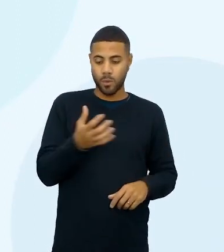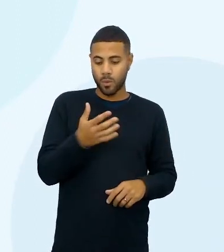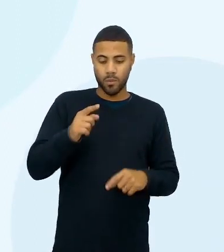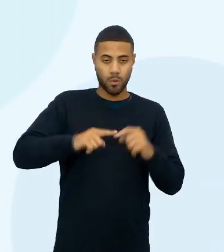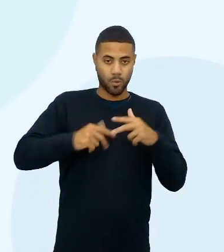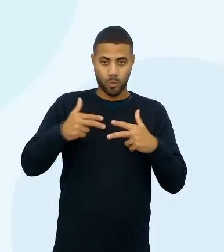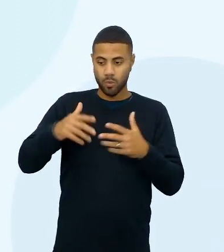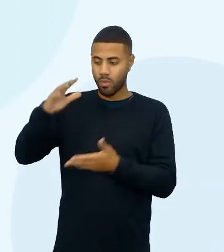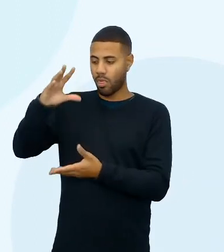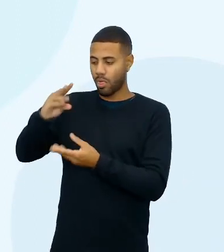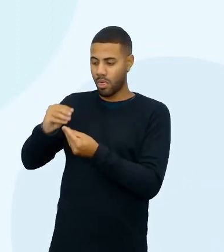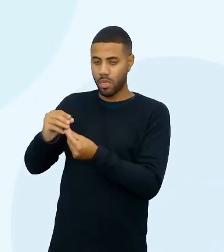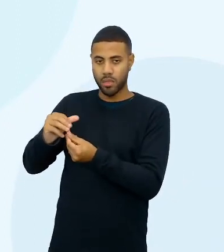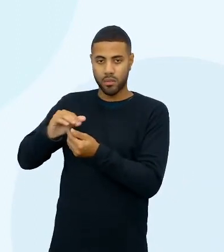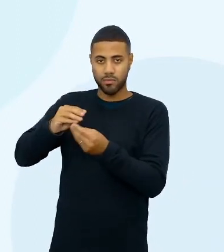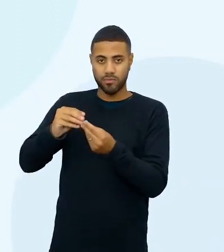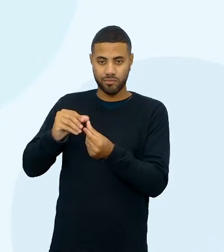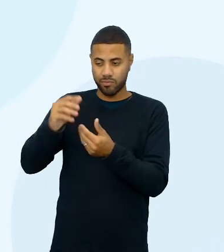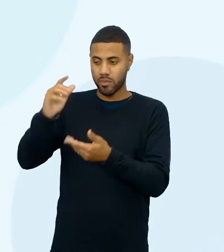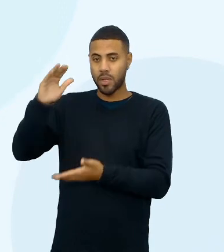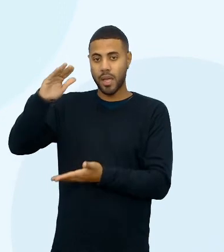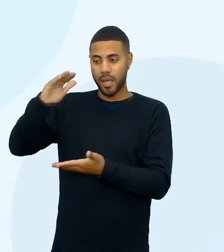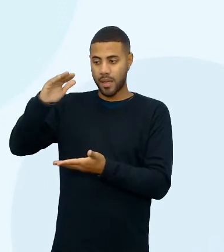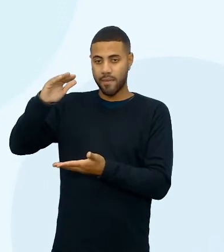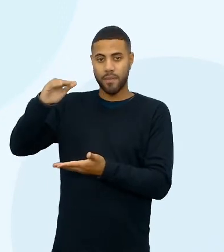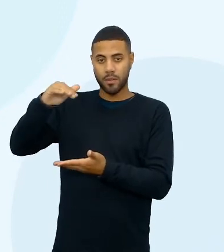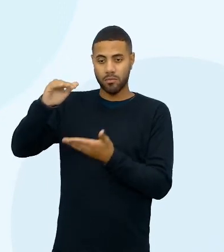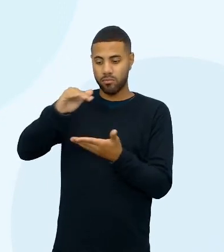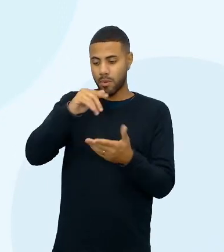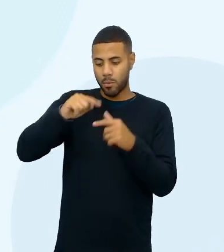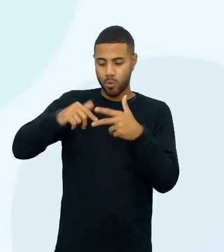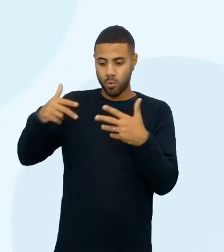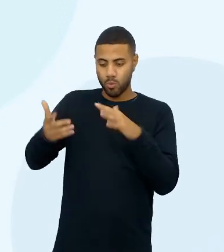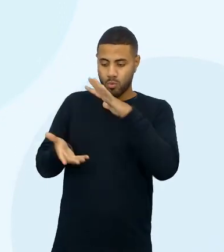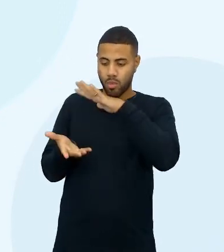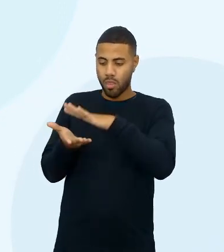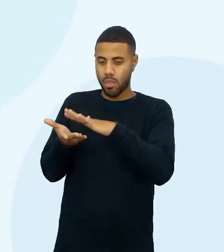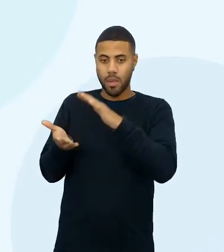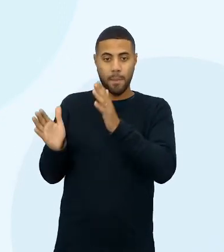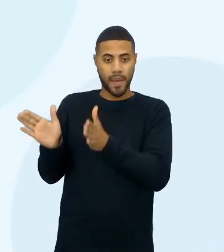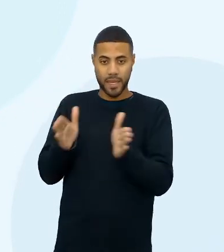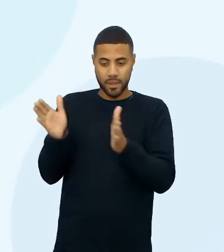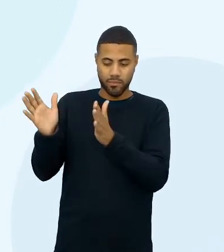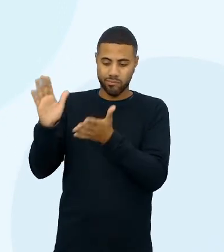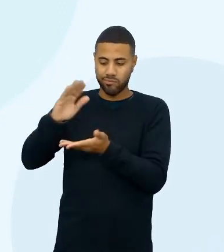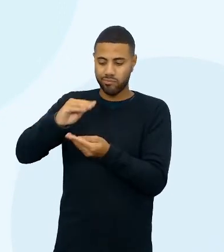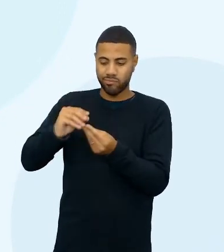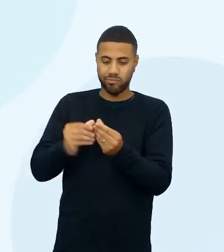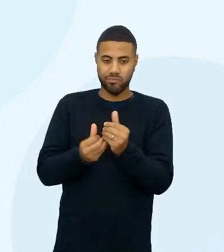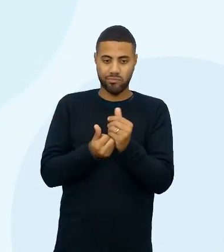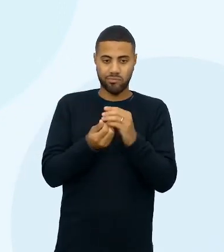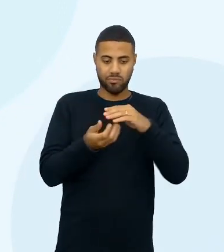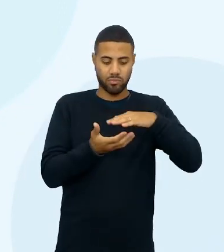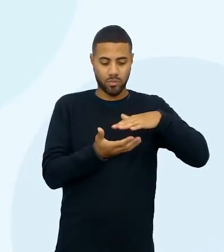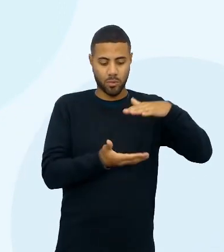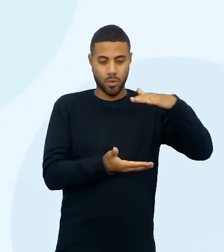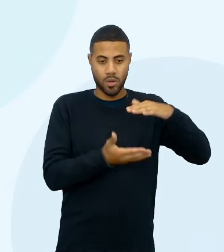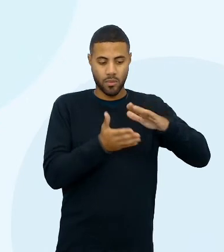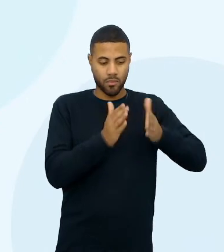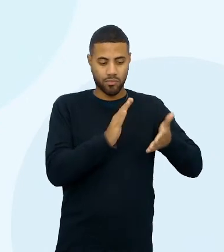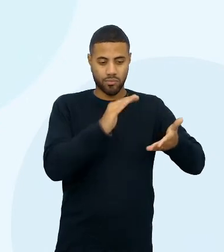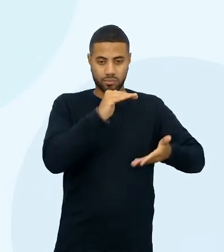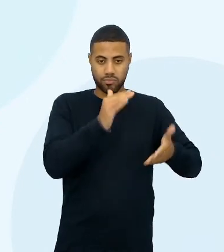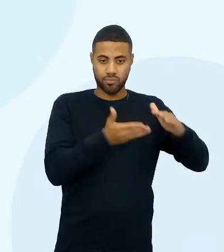produtos, observadas as condições e os padrões estabelecidos pelos órgãos